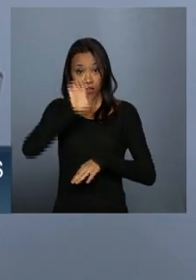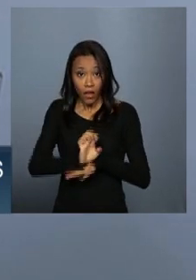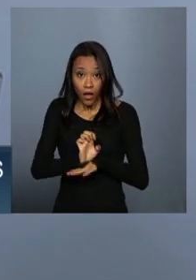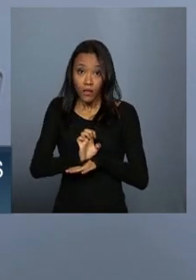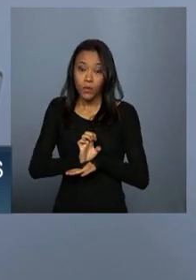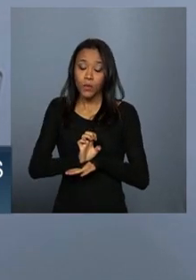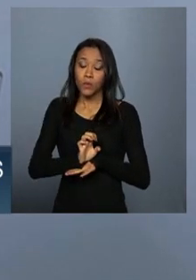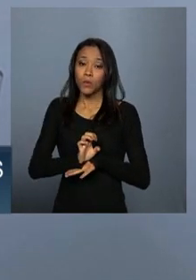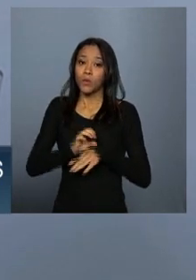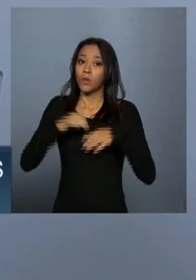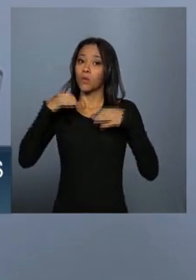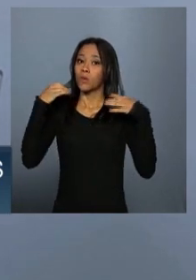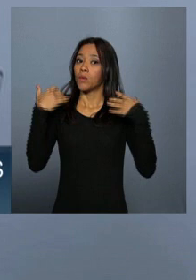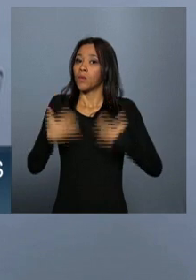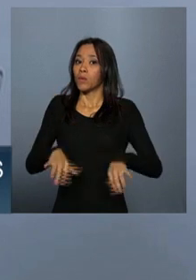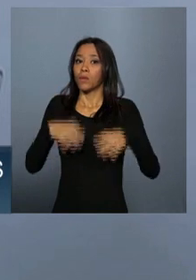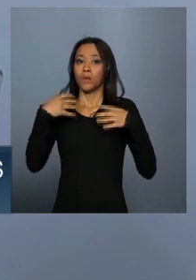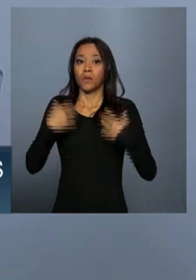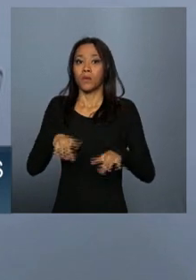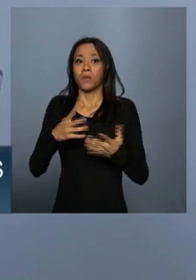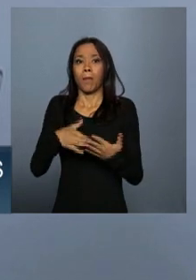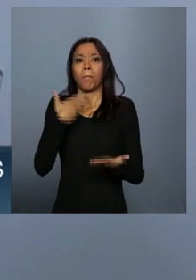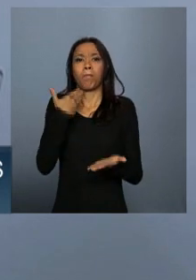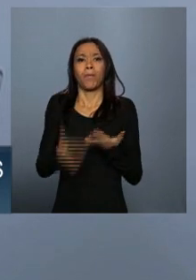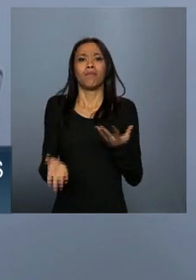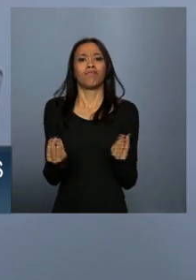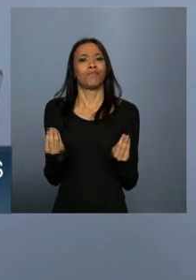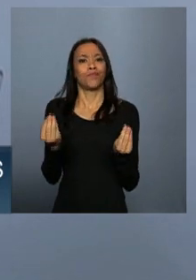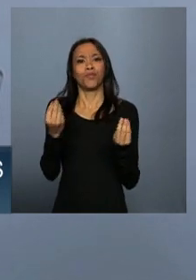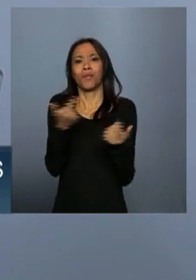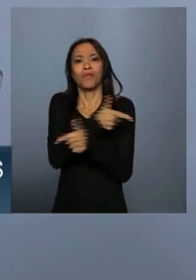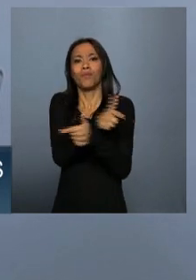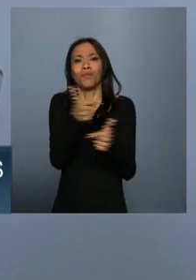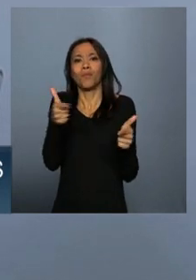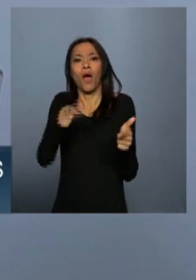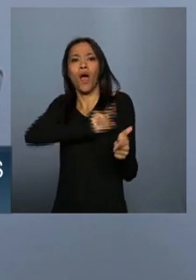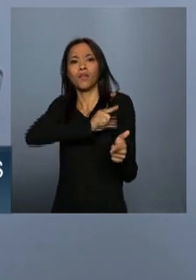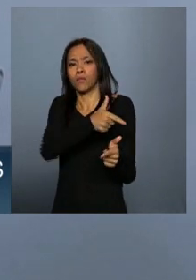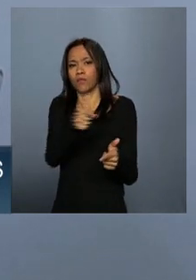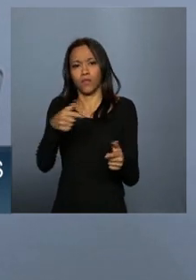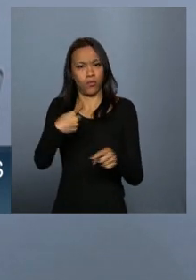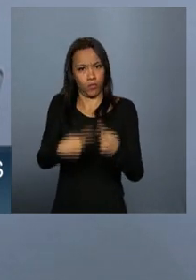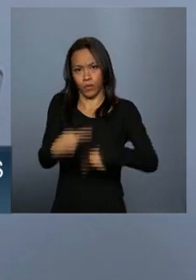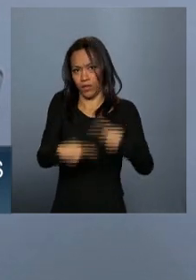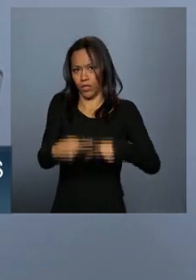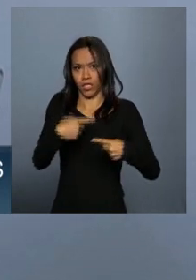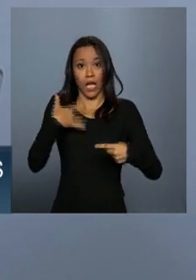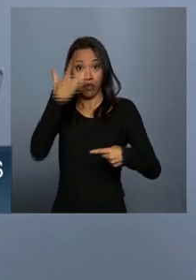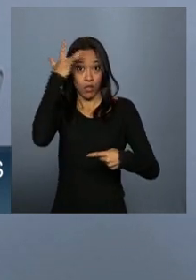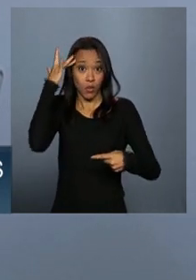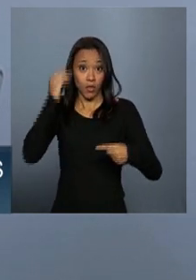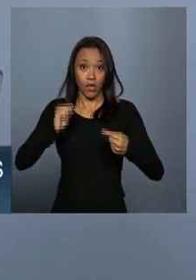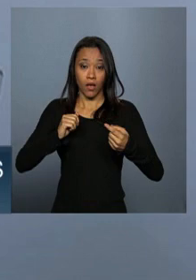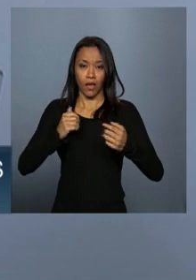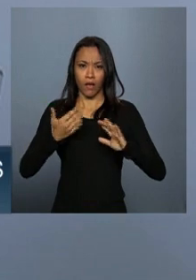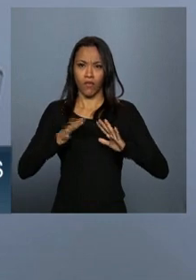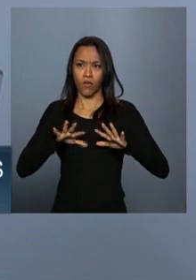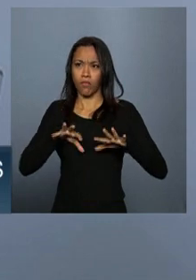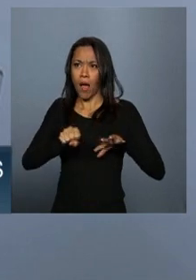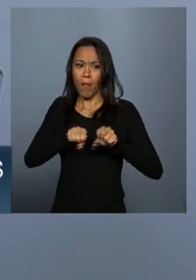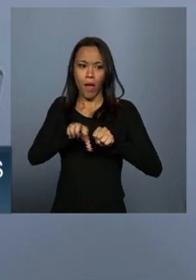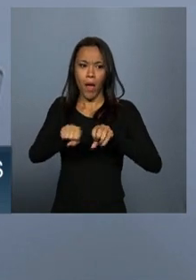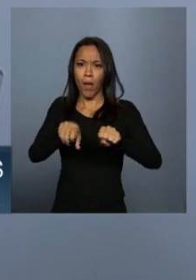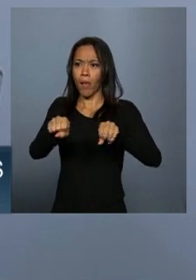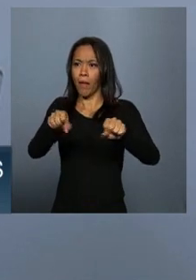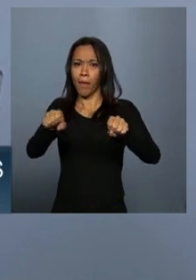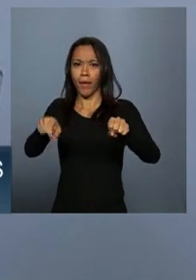um preço muito grande por falta de política habitacional. As pessoas foram ocupando áreas irregulares. Se